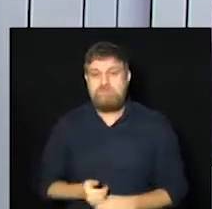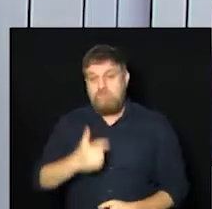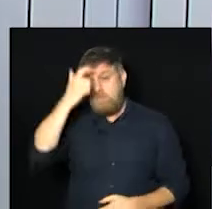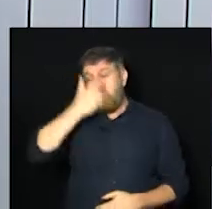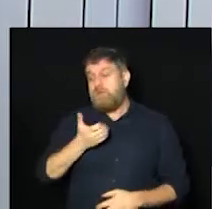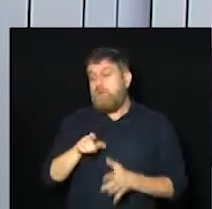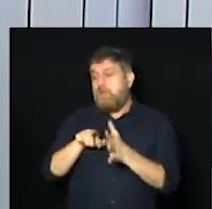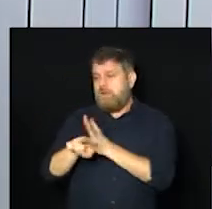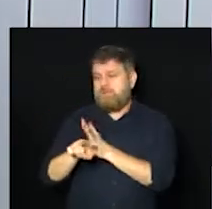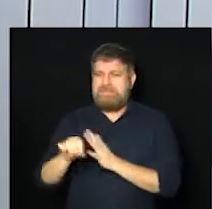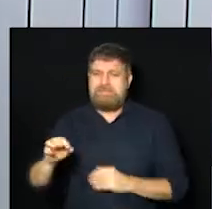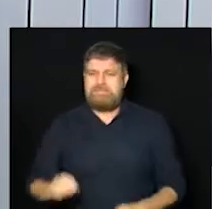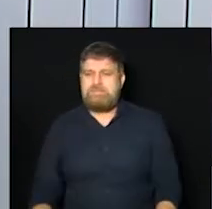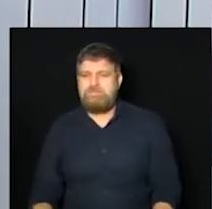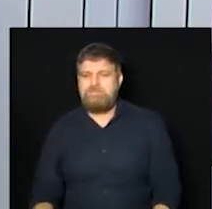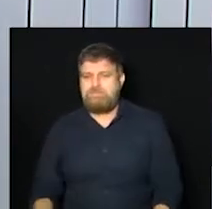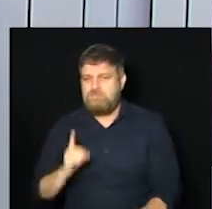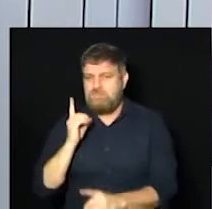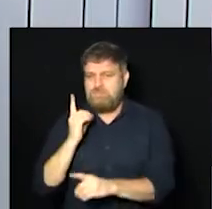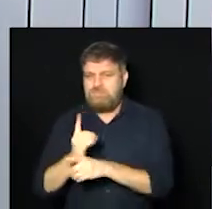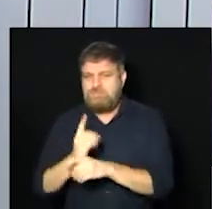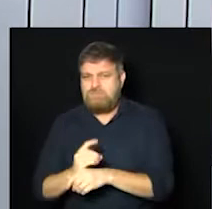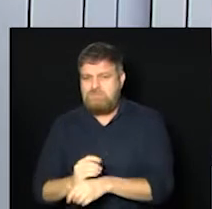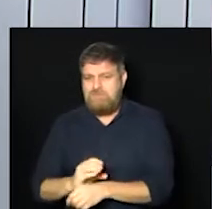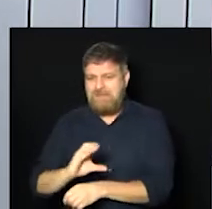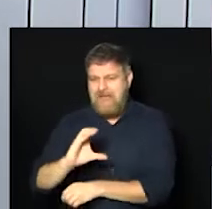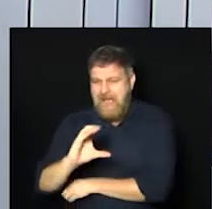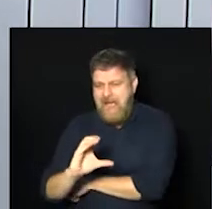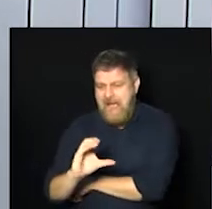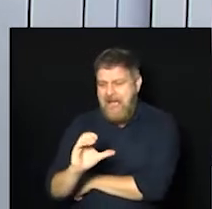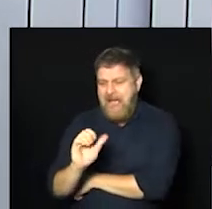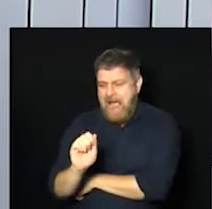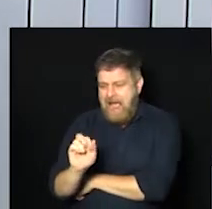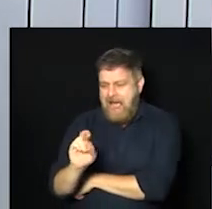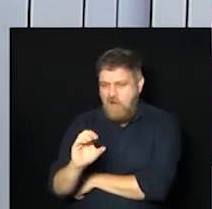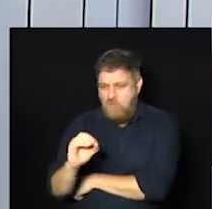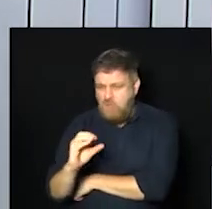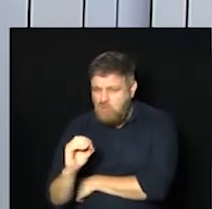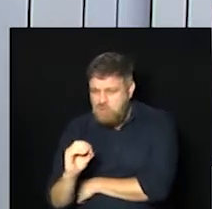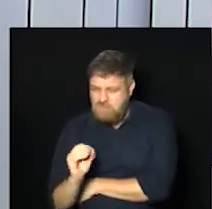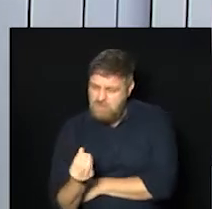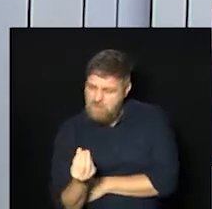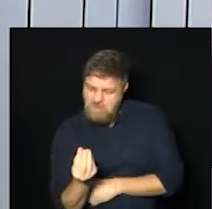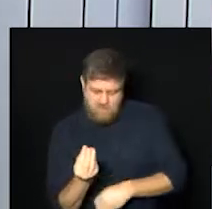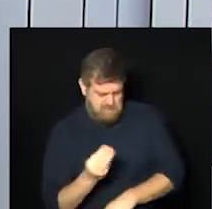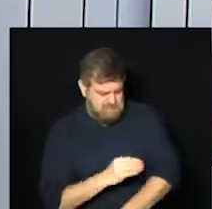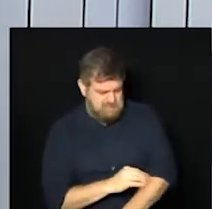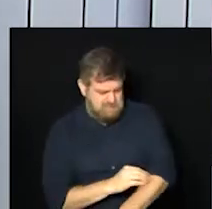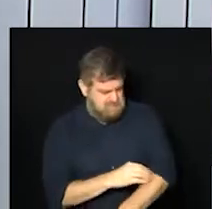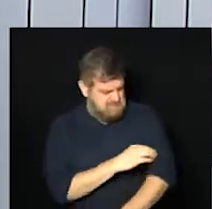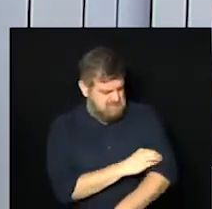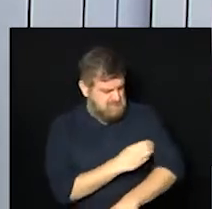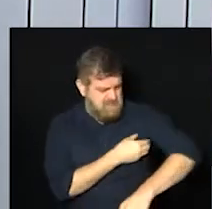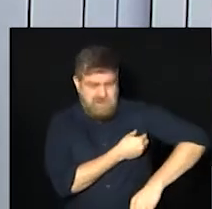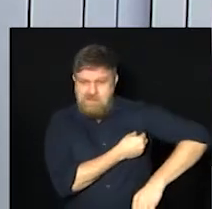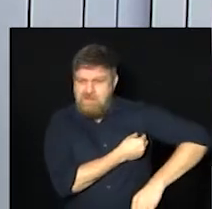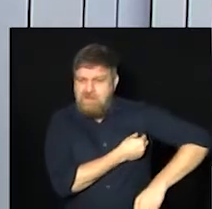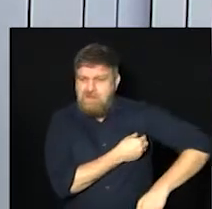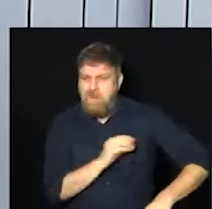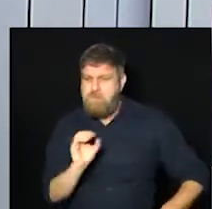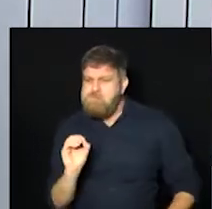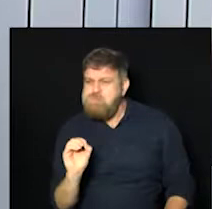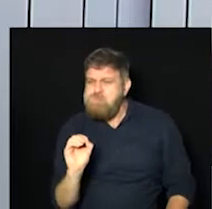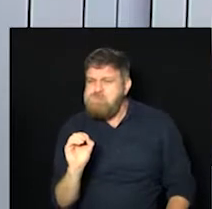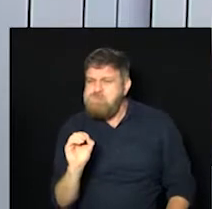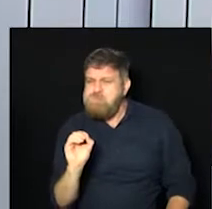um caroço pelo corpo, não sei nem se eu posso utilizar esse termo, gostaria que você até perguntasse. Mas caso apareça, eu